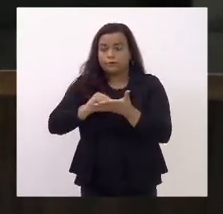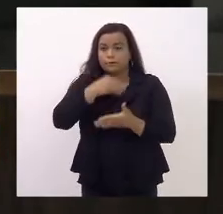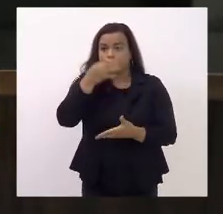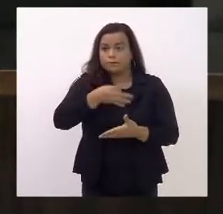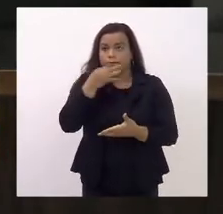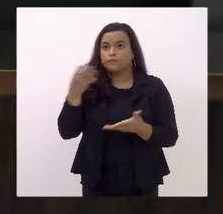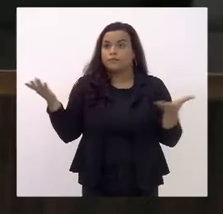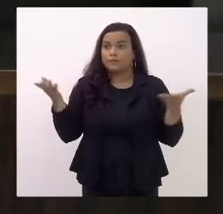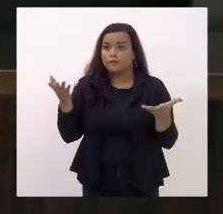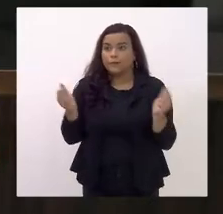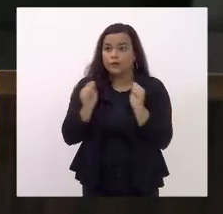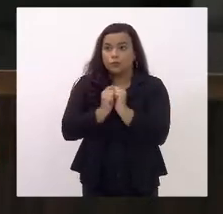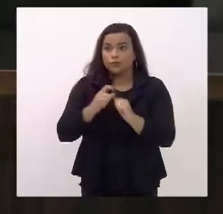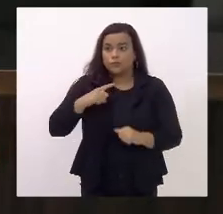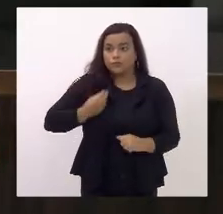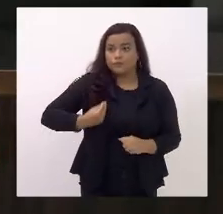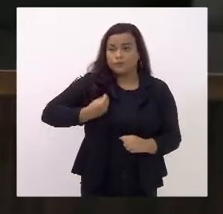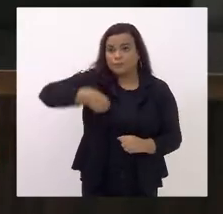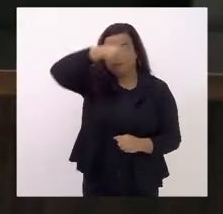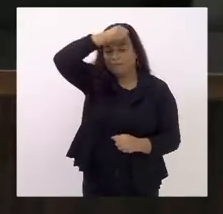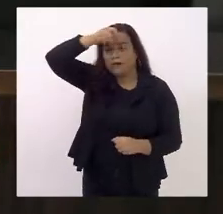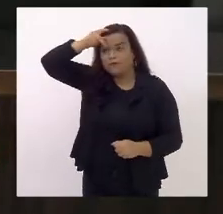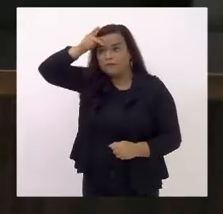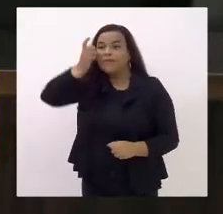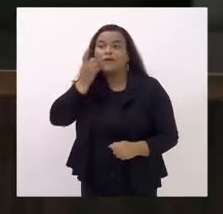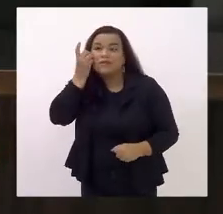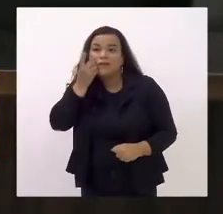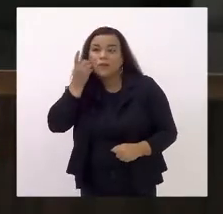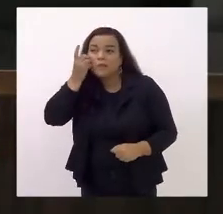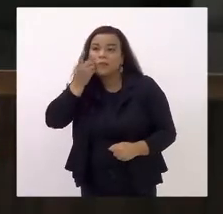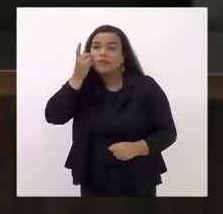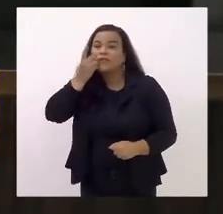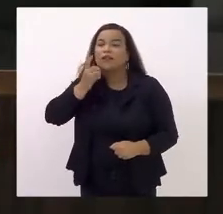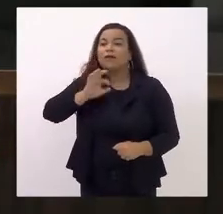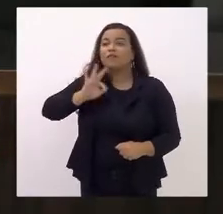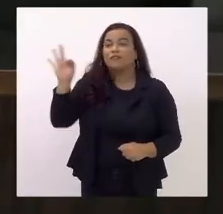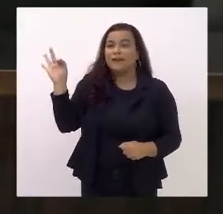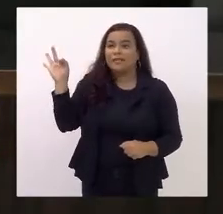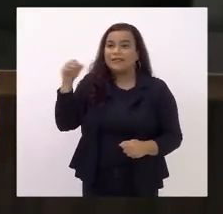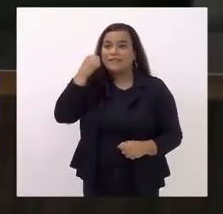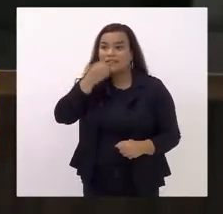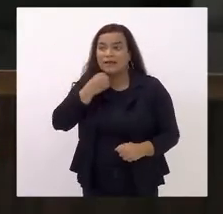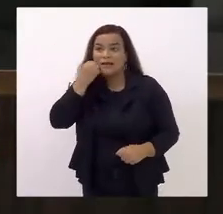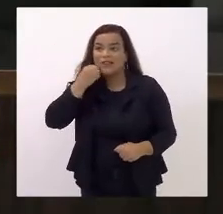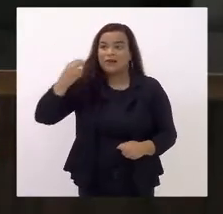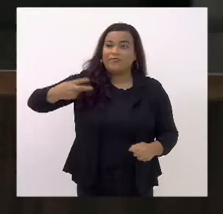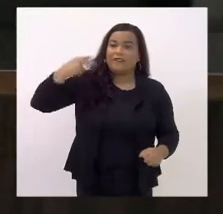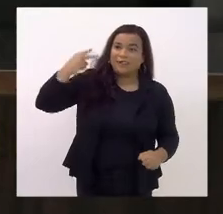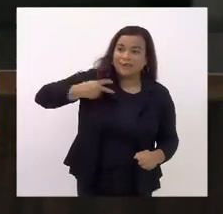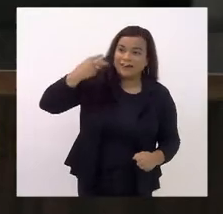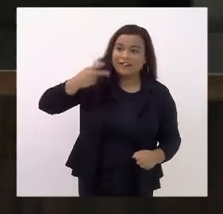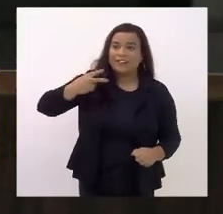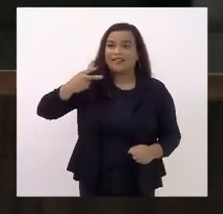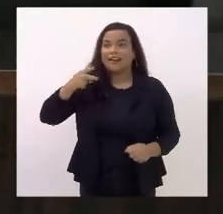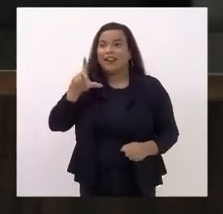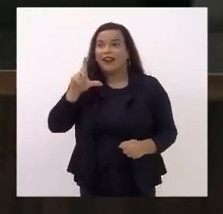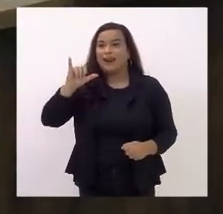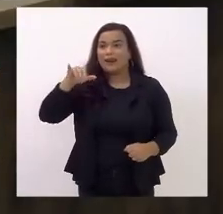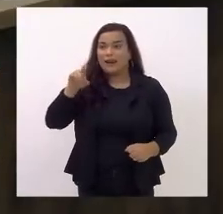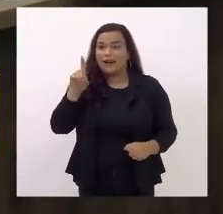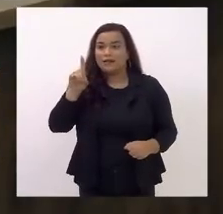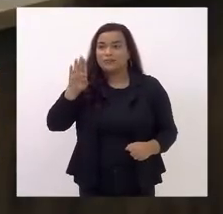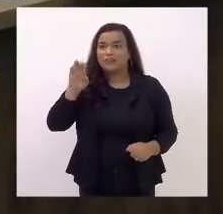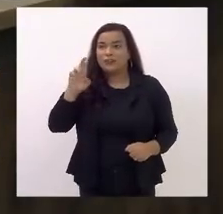conosco o prefeito, deputado federal, senador, vereador Lindberg Faria, meu irmão,